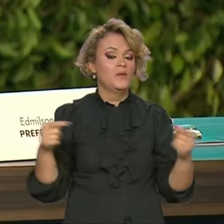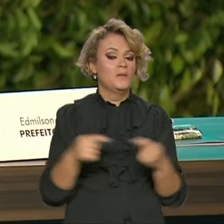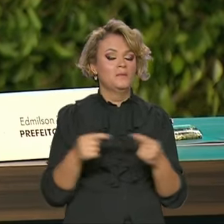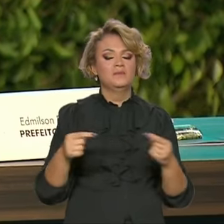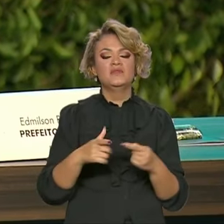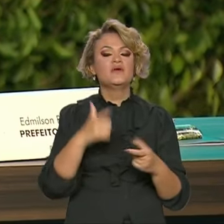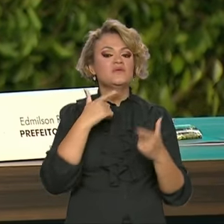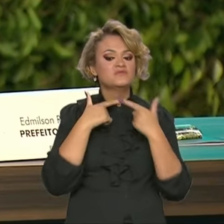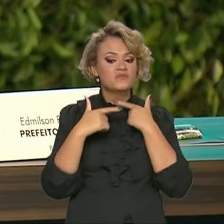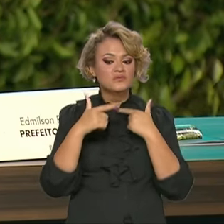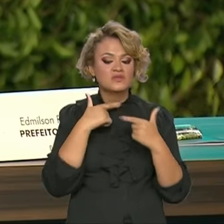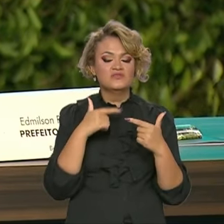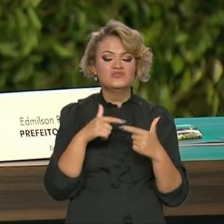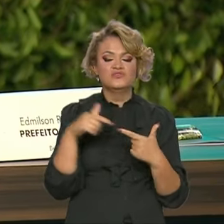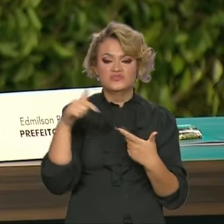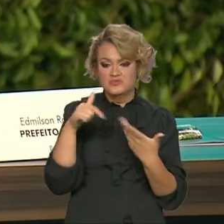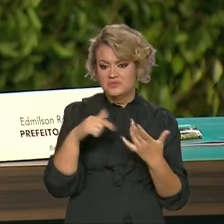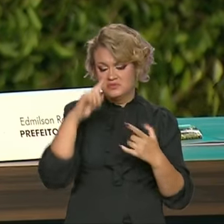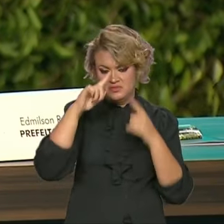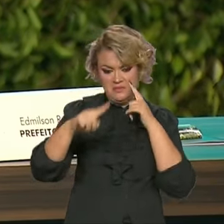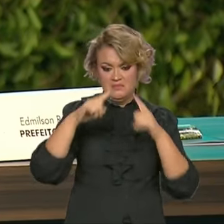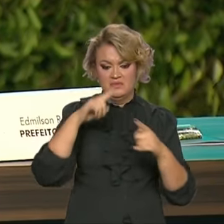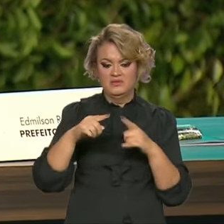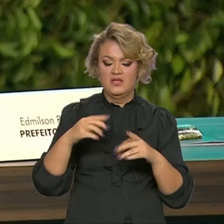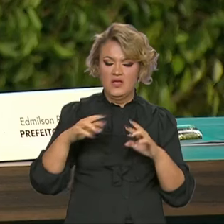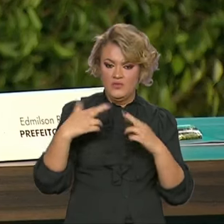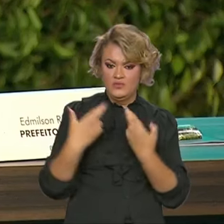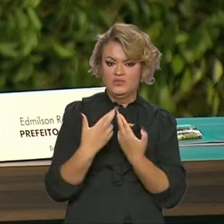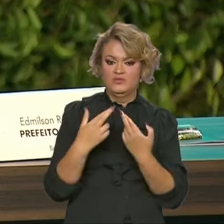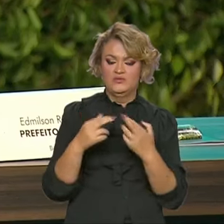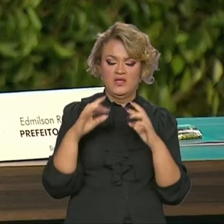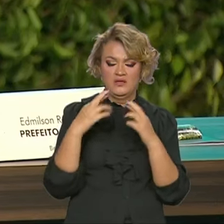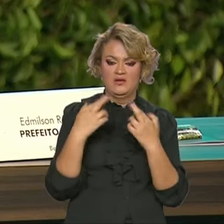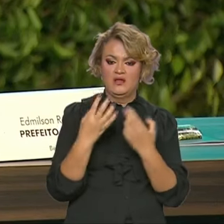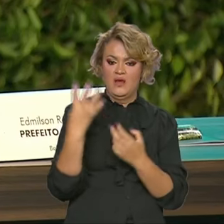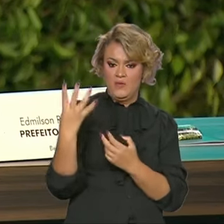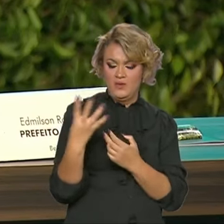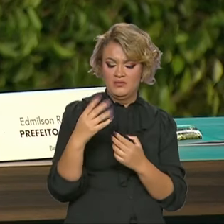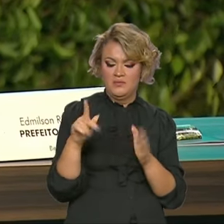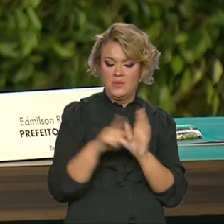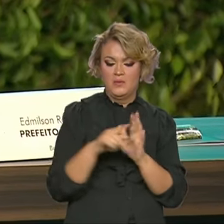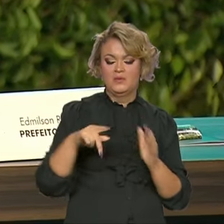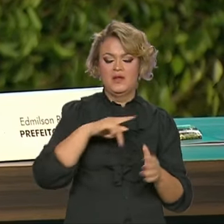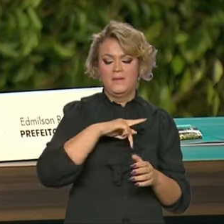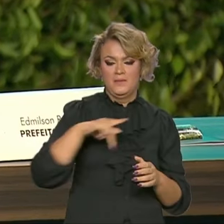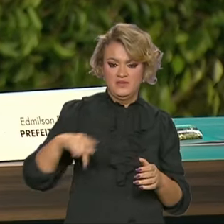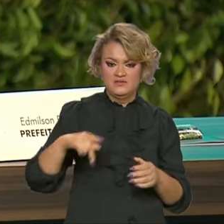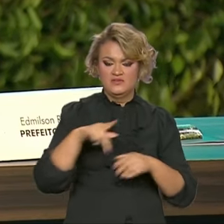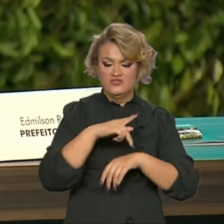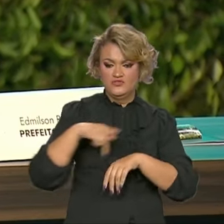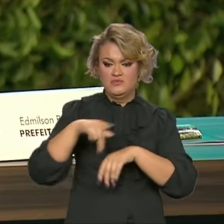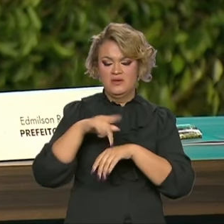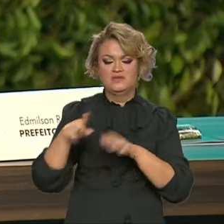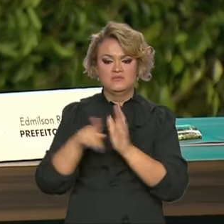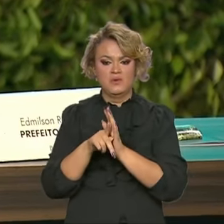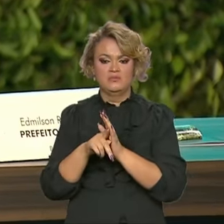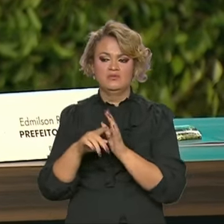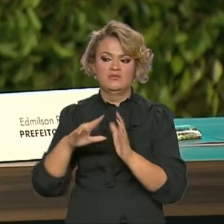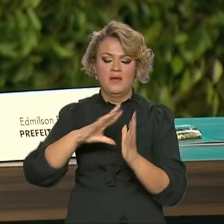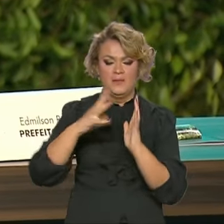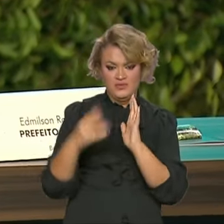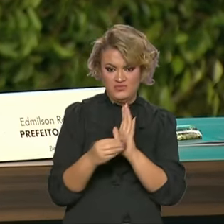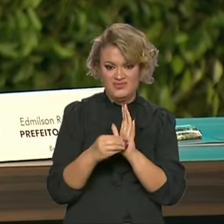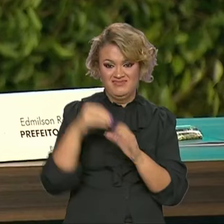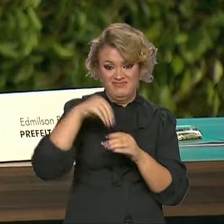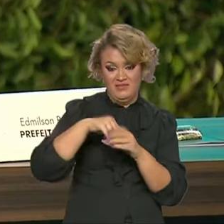as intenções dos mandatários reunidos na quarta cúpula presidencial dos países amazônicos e,